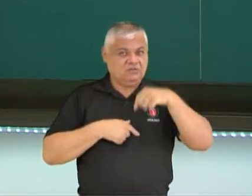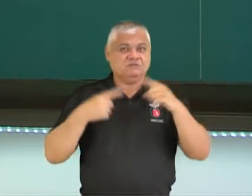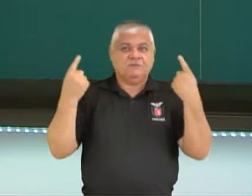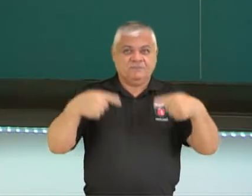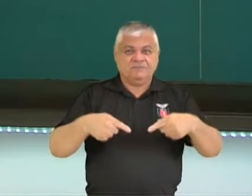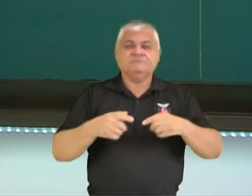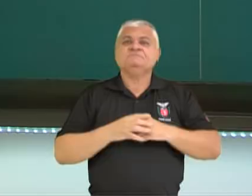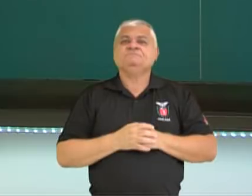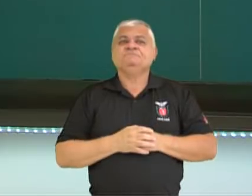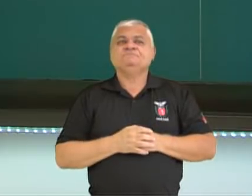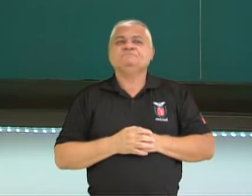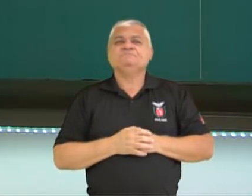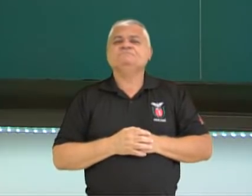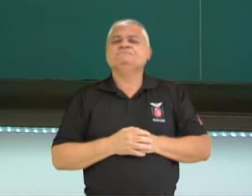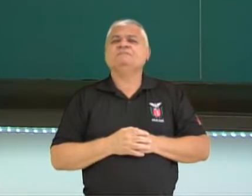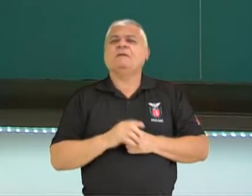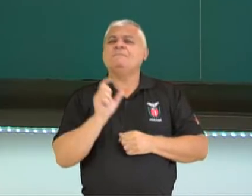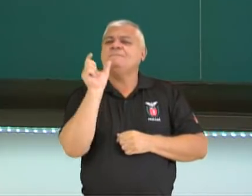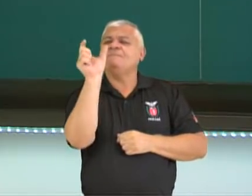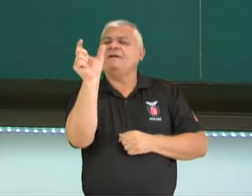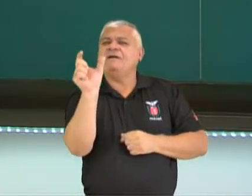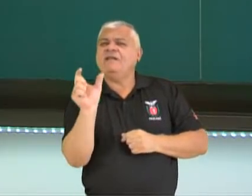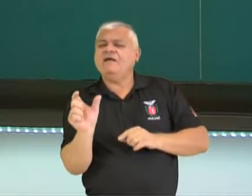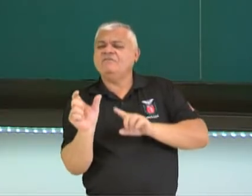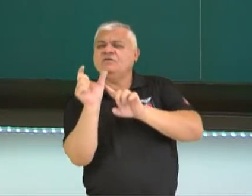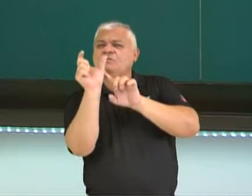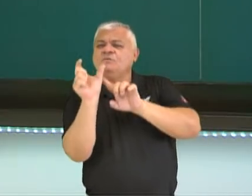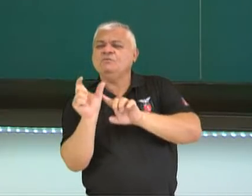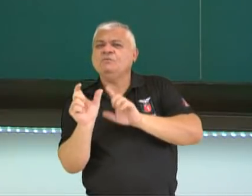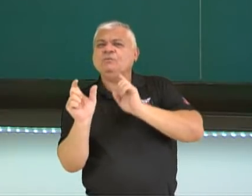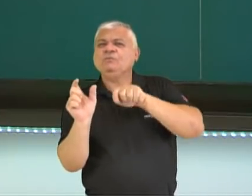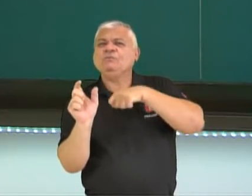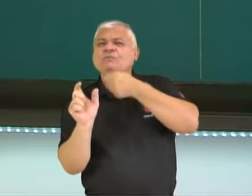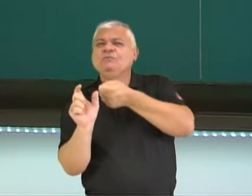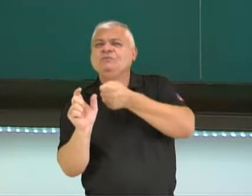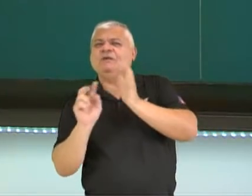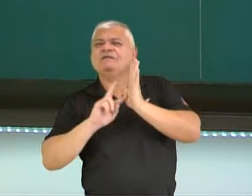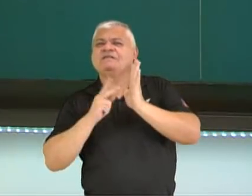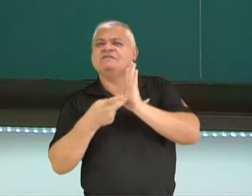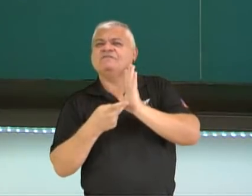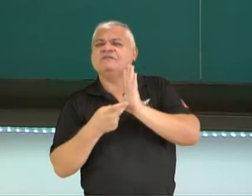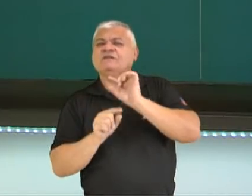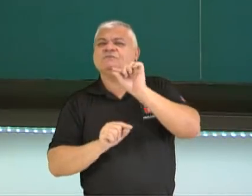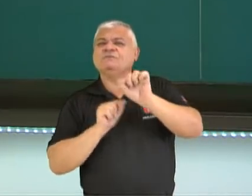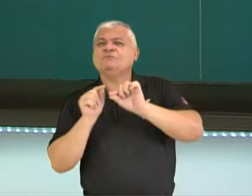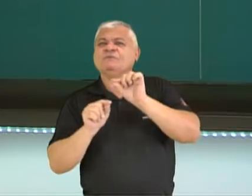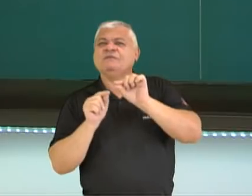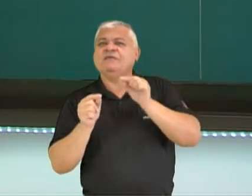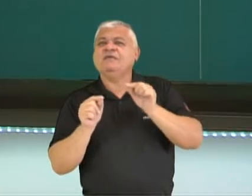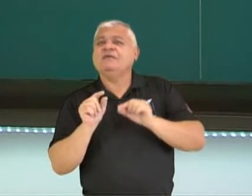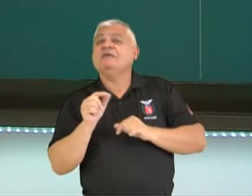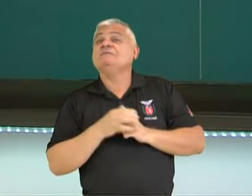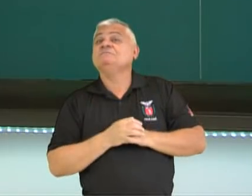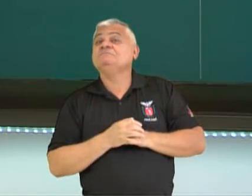outro oposto. Chamamos essas palavras cujo significado se opõe a outras de